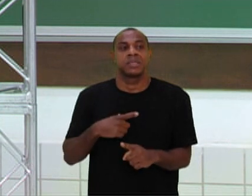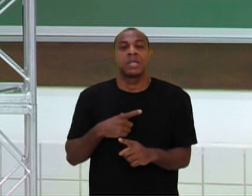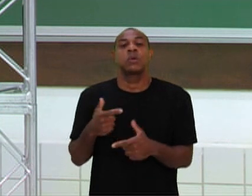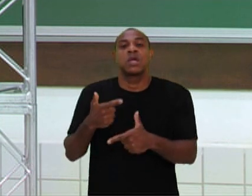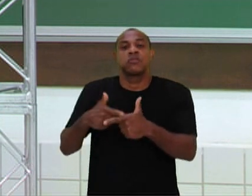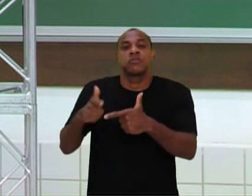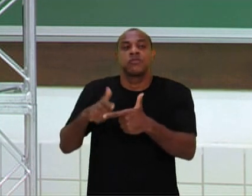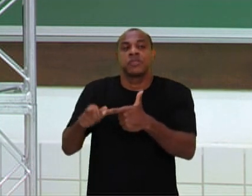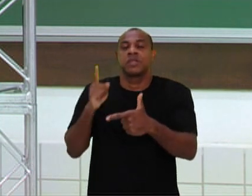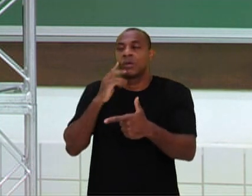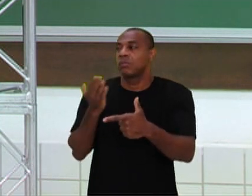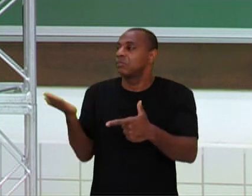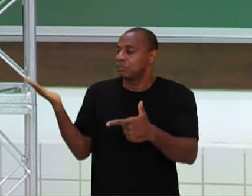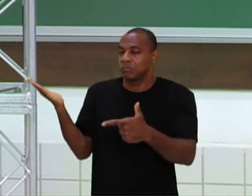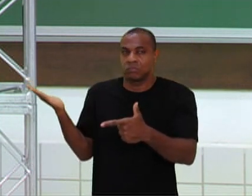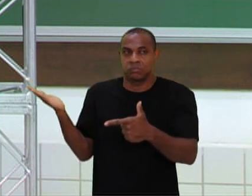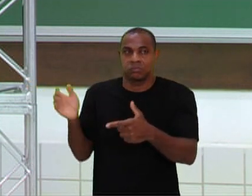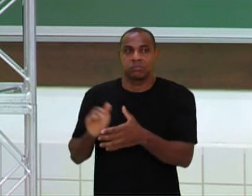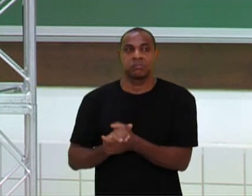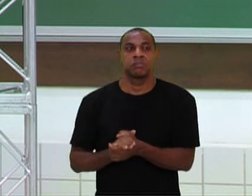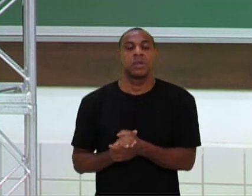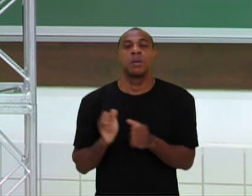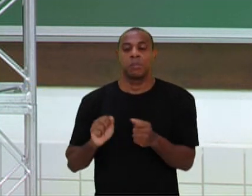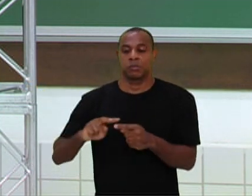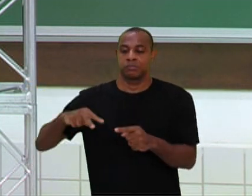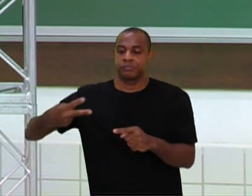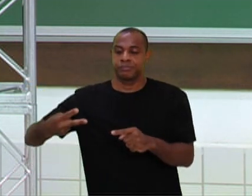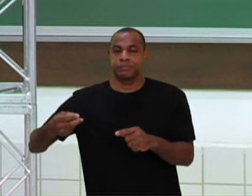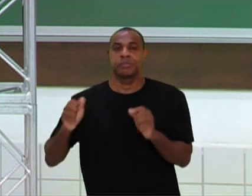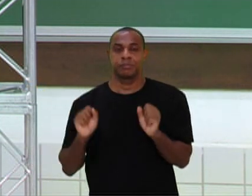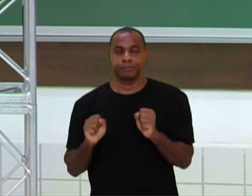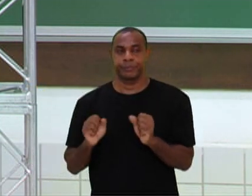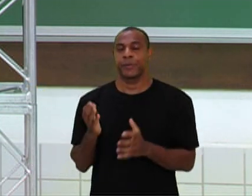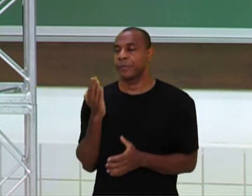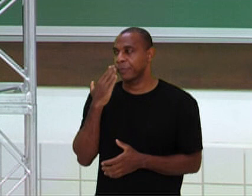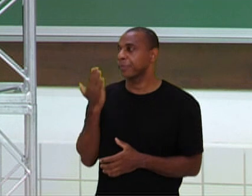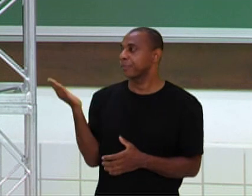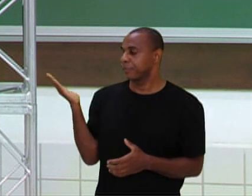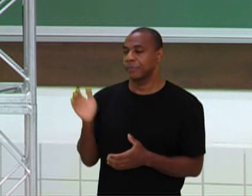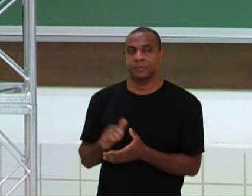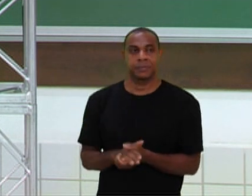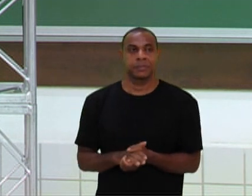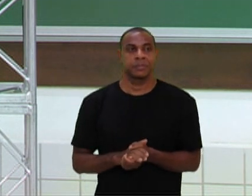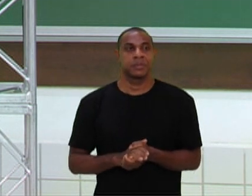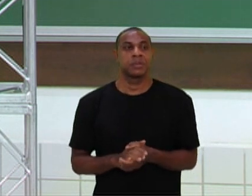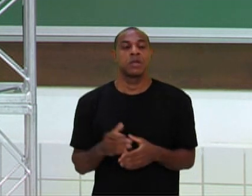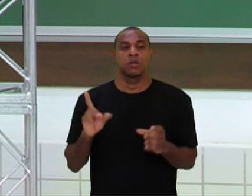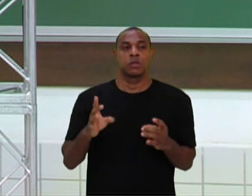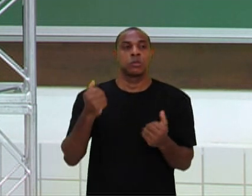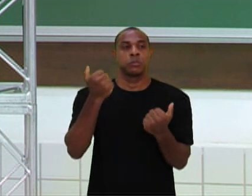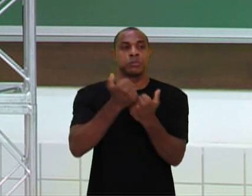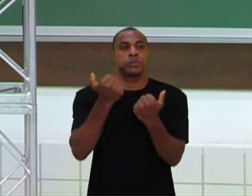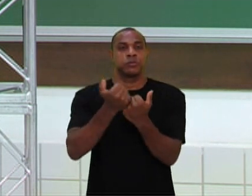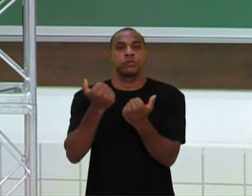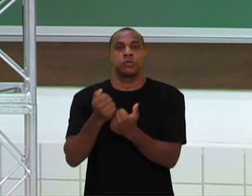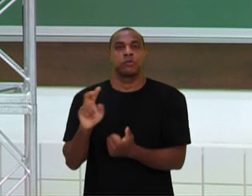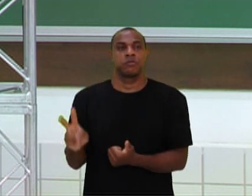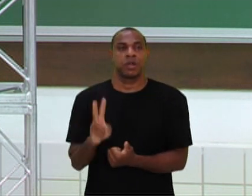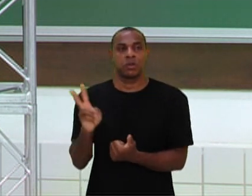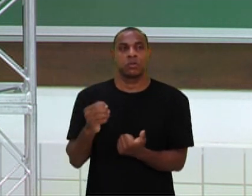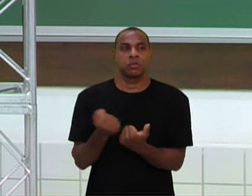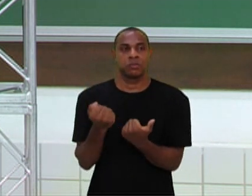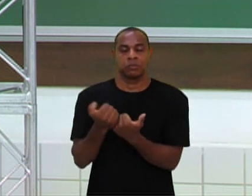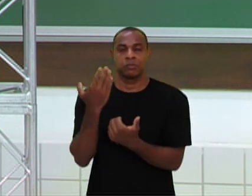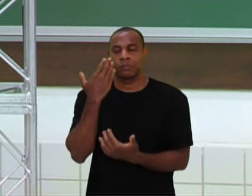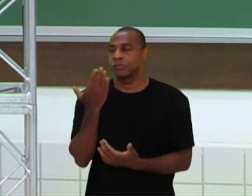aqui e eu vou poder simplificar todos os fatores de conversão. Fazendo isso, né, substituindo os valores, vai ficar 1,0 vezes H1